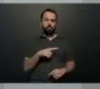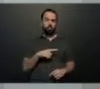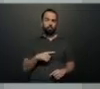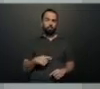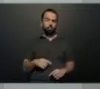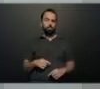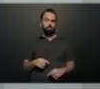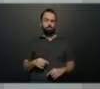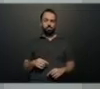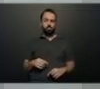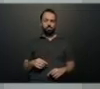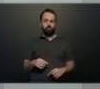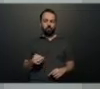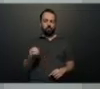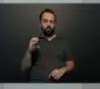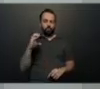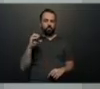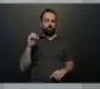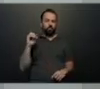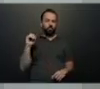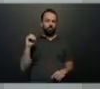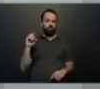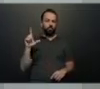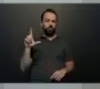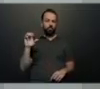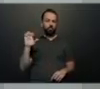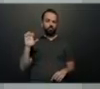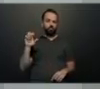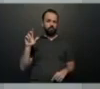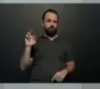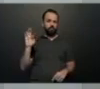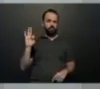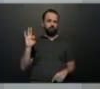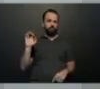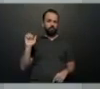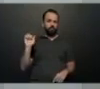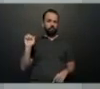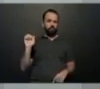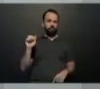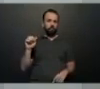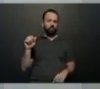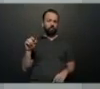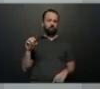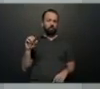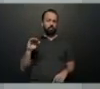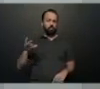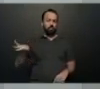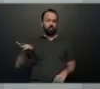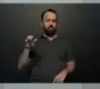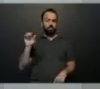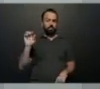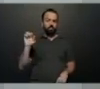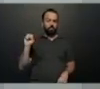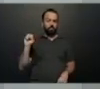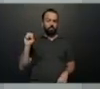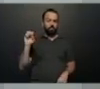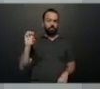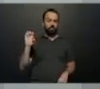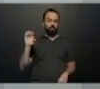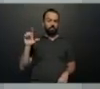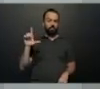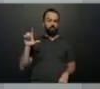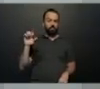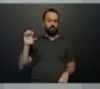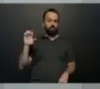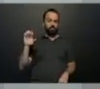Então, se organize, pensa e pesquise que dia, qual horário, né, que essa coleta seletiva